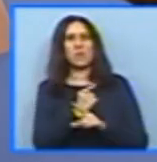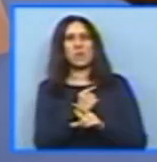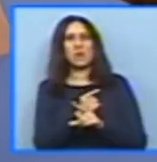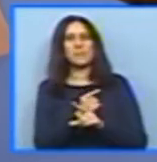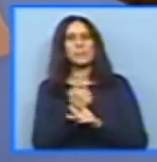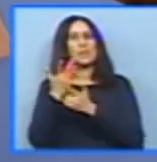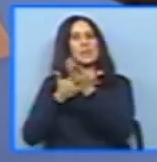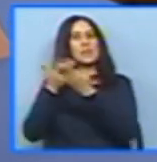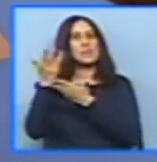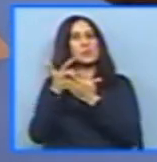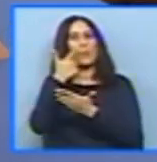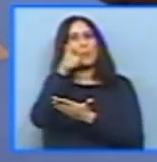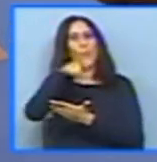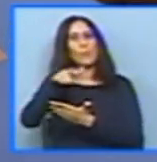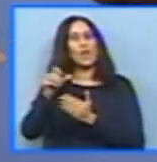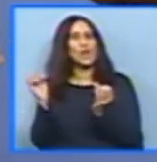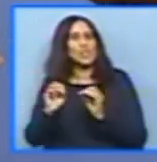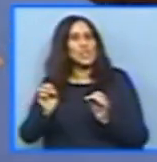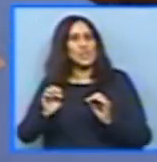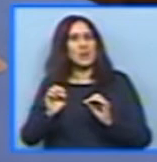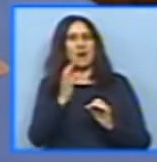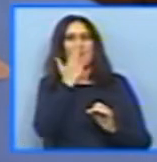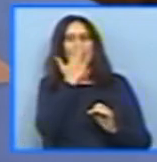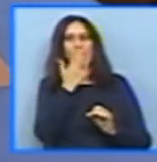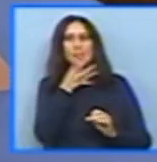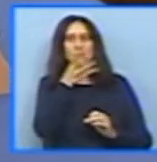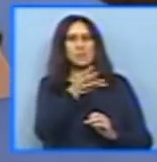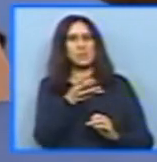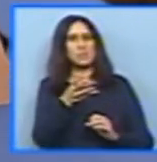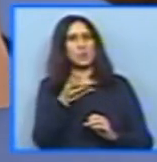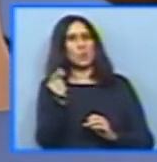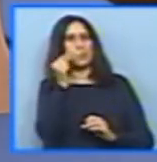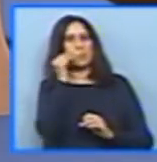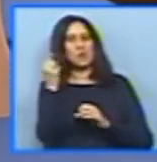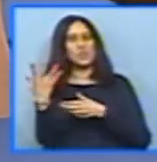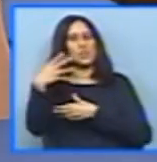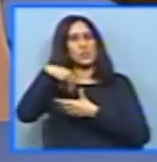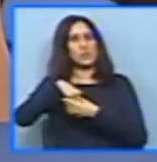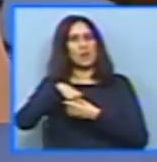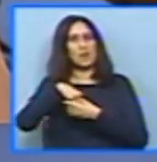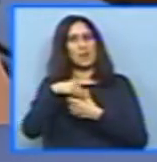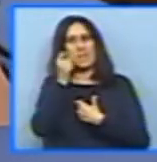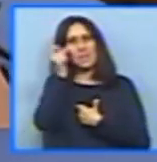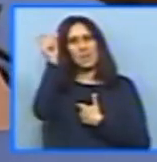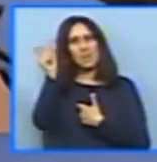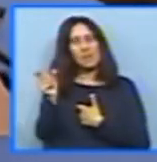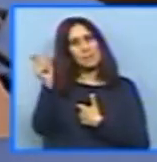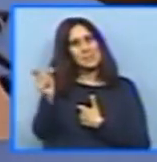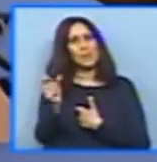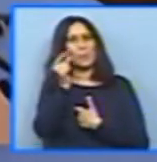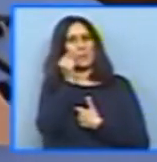da relação humana. Era quase para dizer, ele já estava no Pai, mas aí ele era o